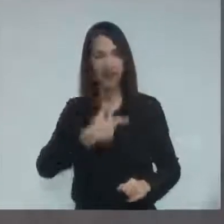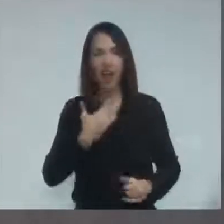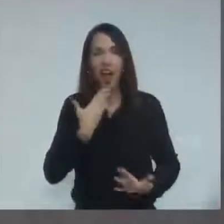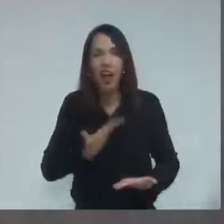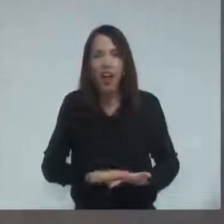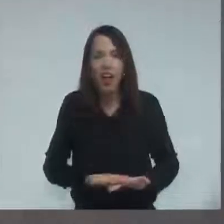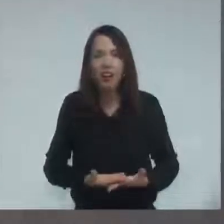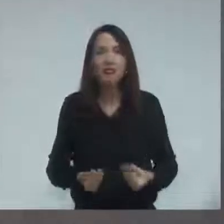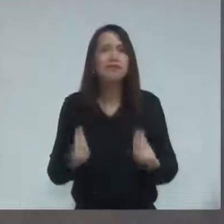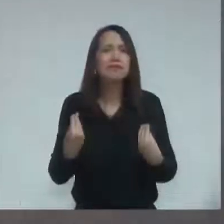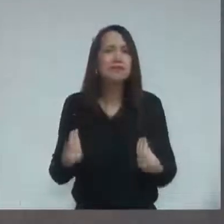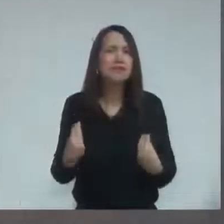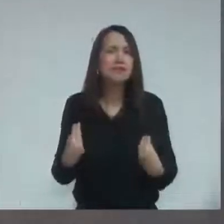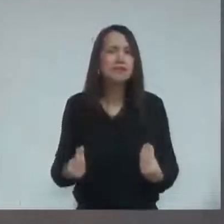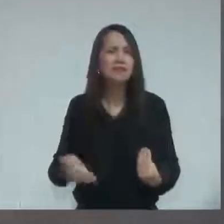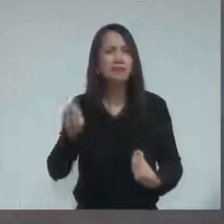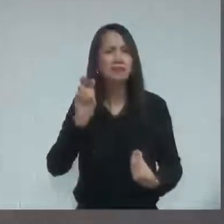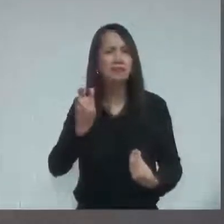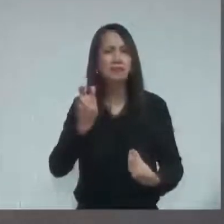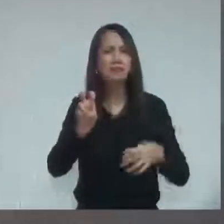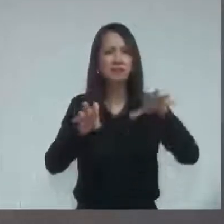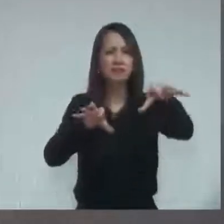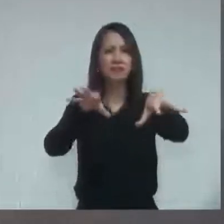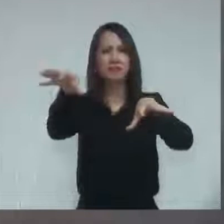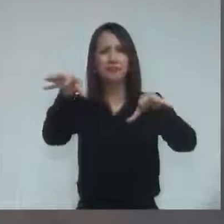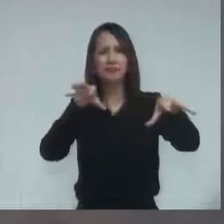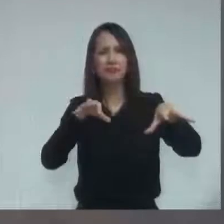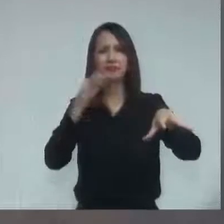Como é que pode 5 órgãos, 5